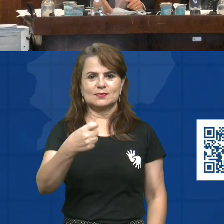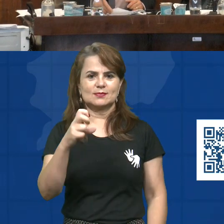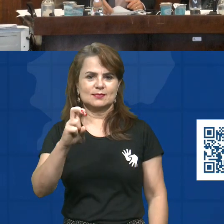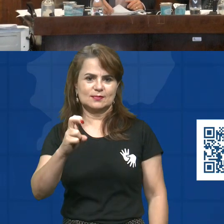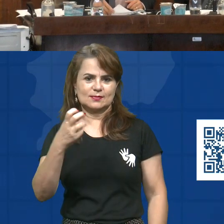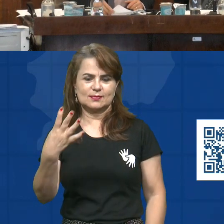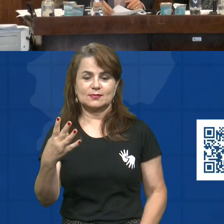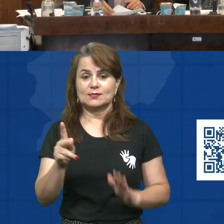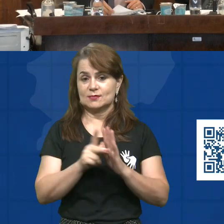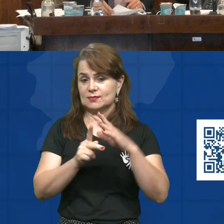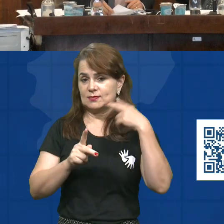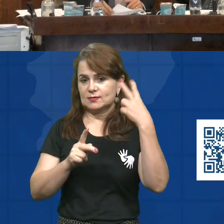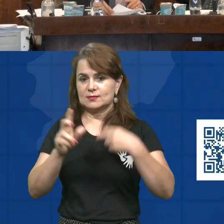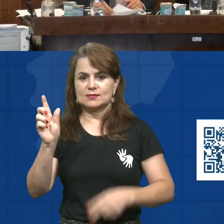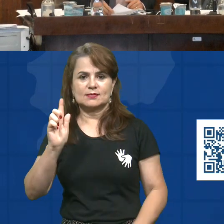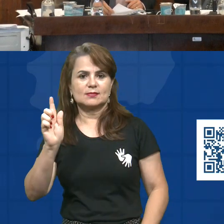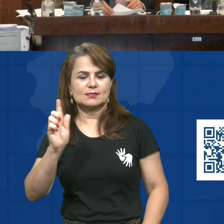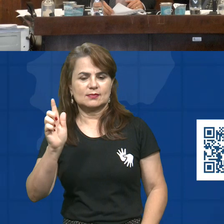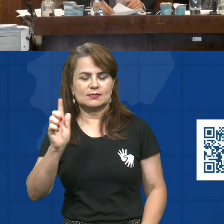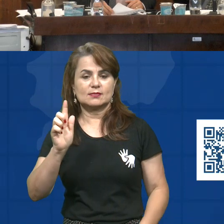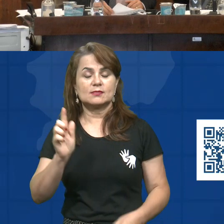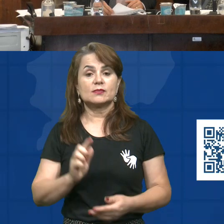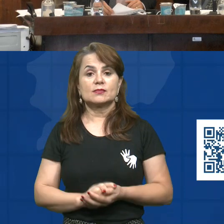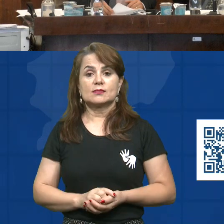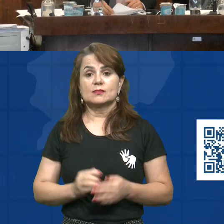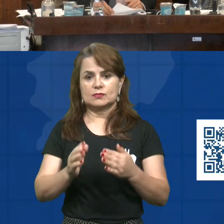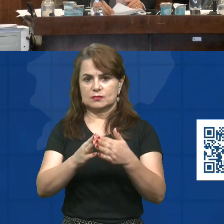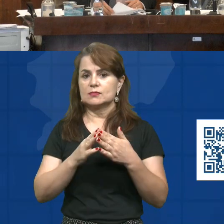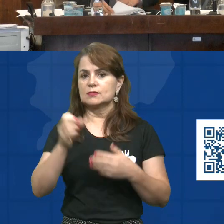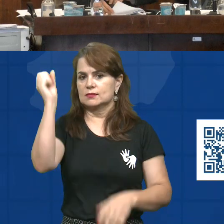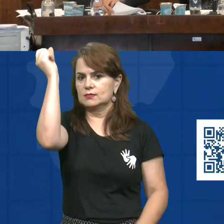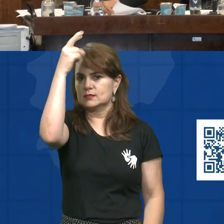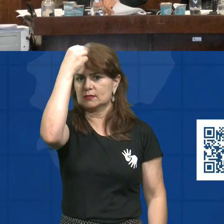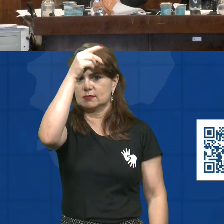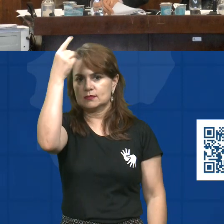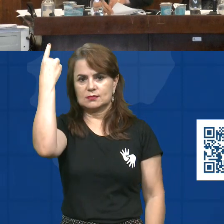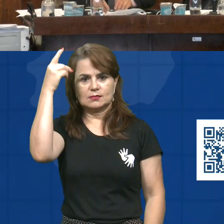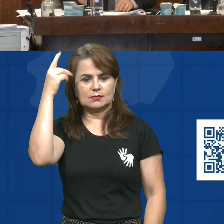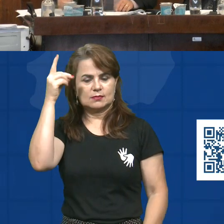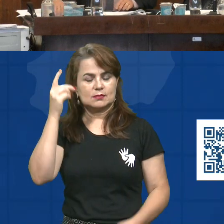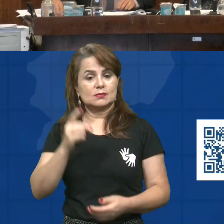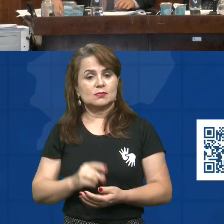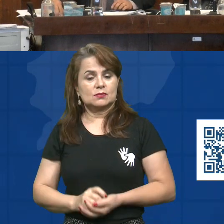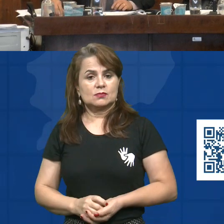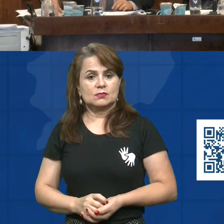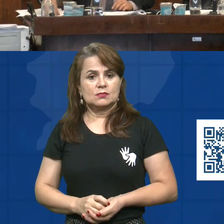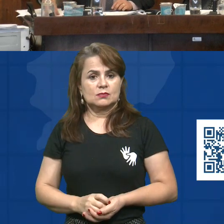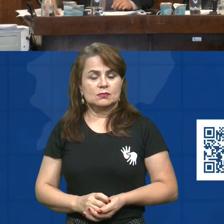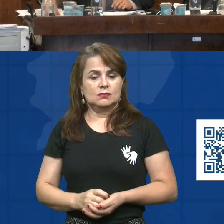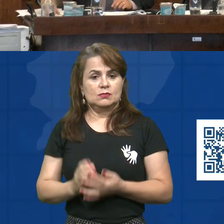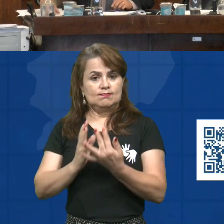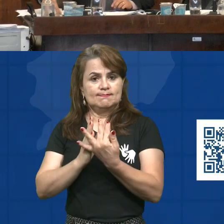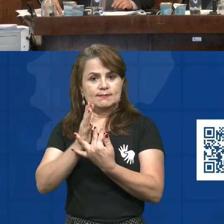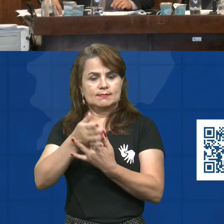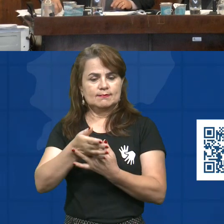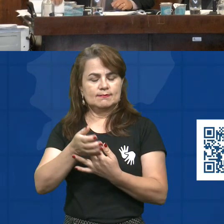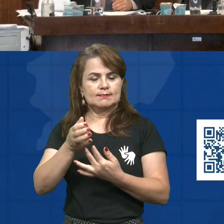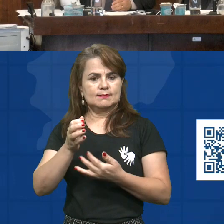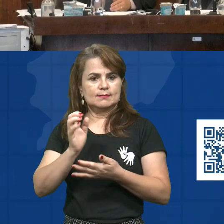1854/2023 do vereador Evandro Galete. Solicitando ao prefeito municipal, senhor Daniel Alonso, através do